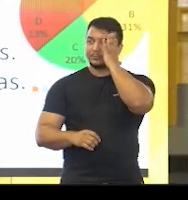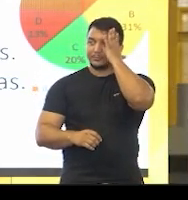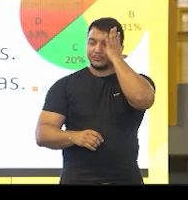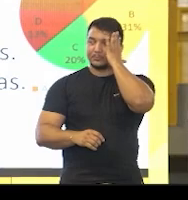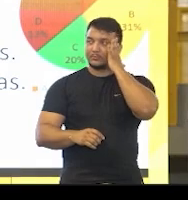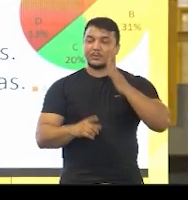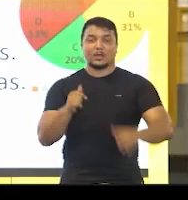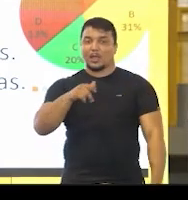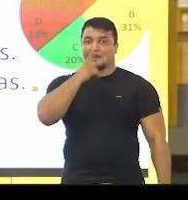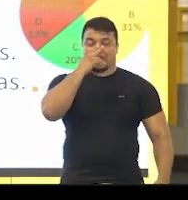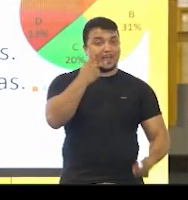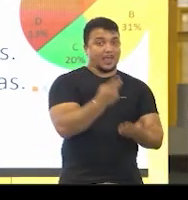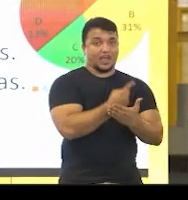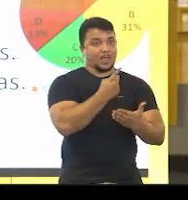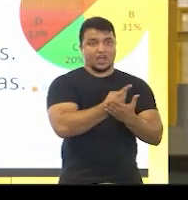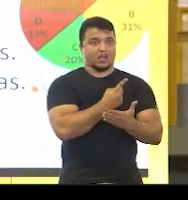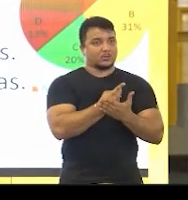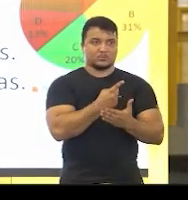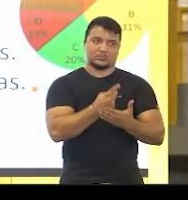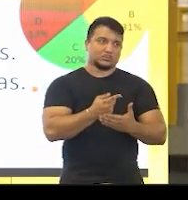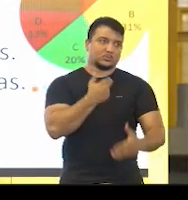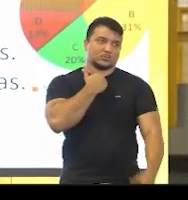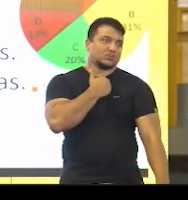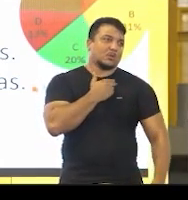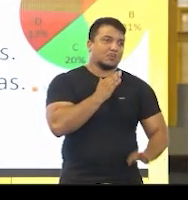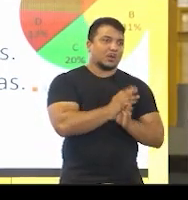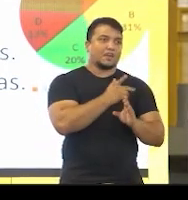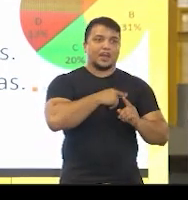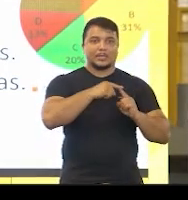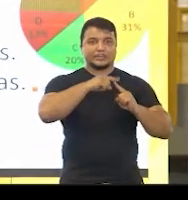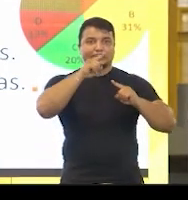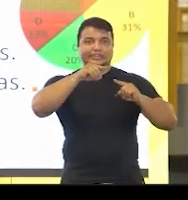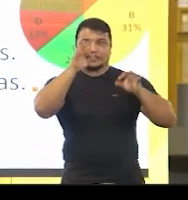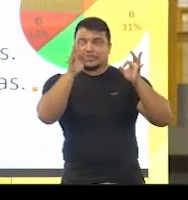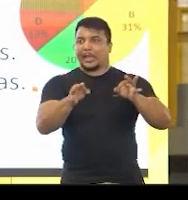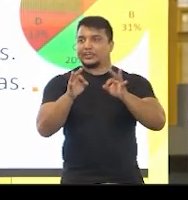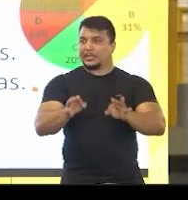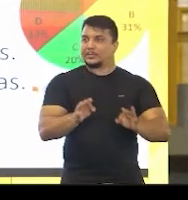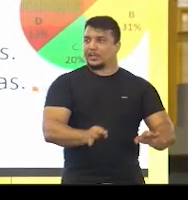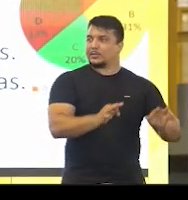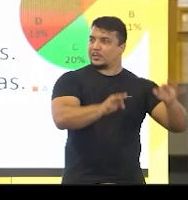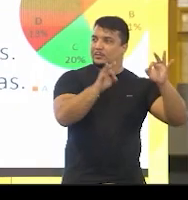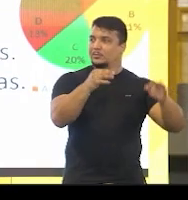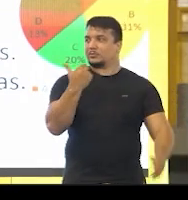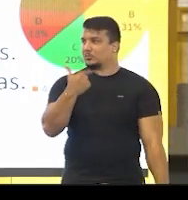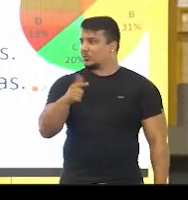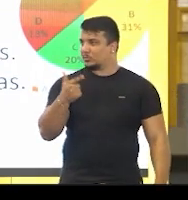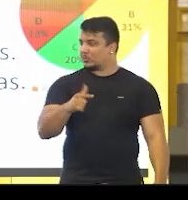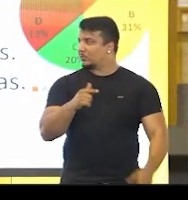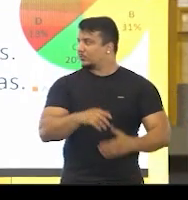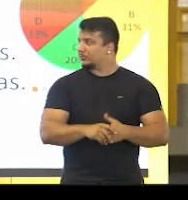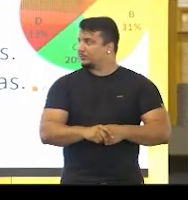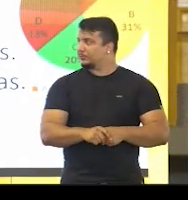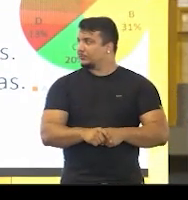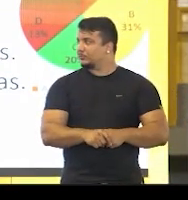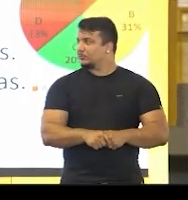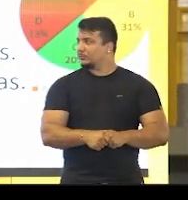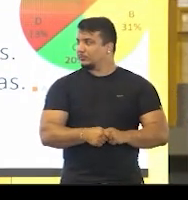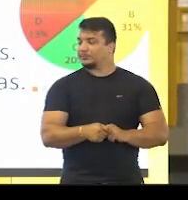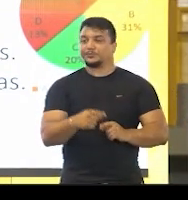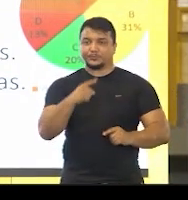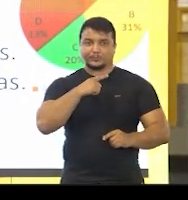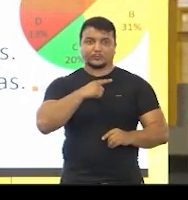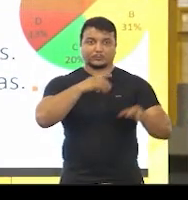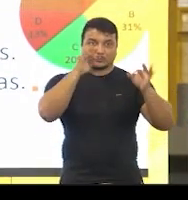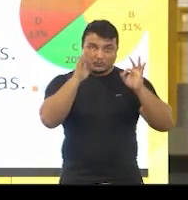Ei, fuja, pode sair daí, viu? Não existe a mais correta. Você só tem